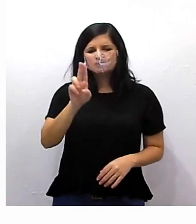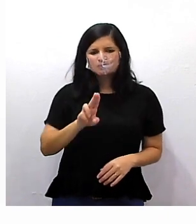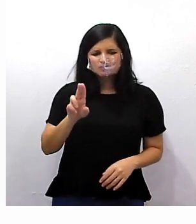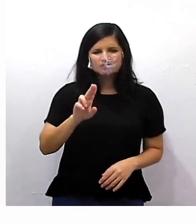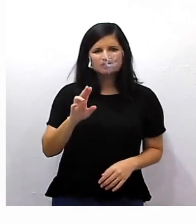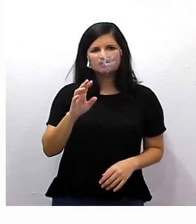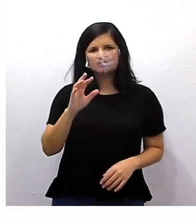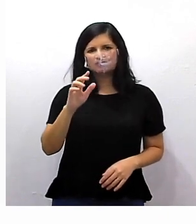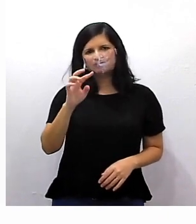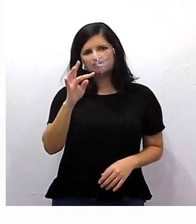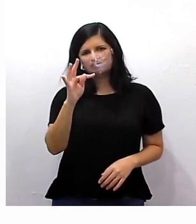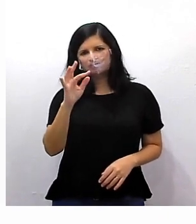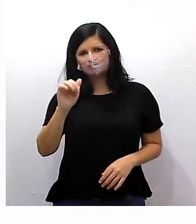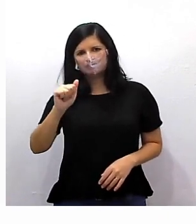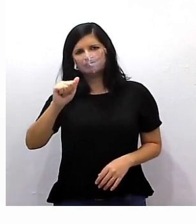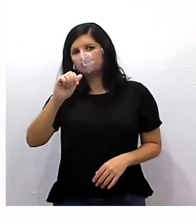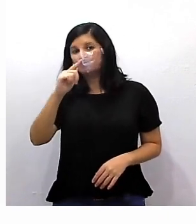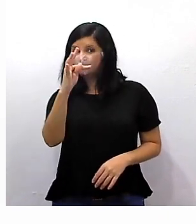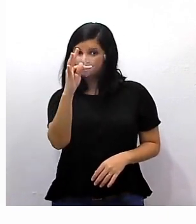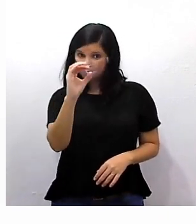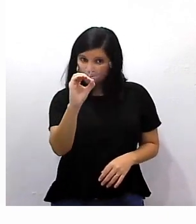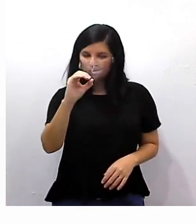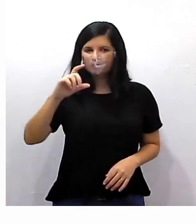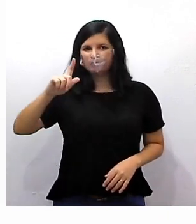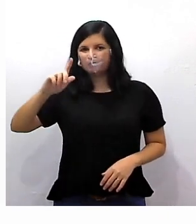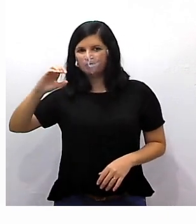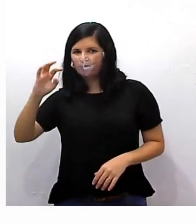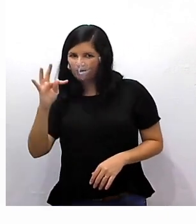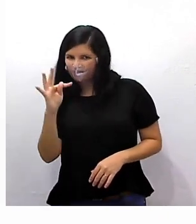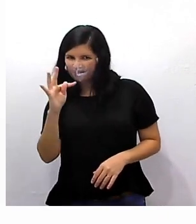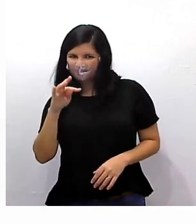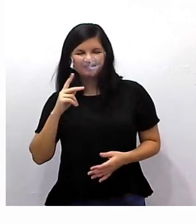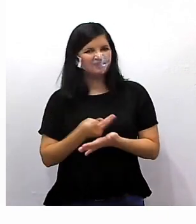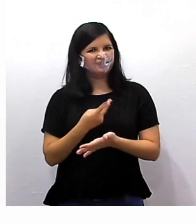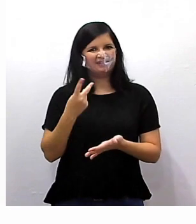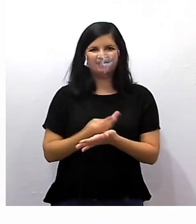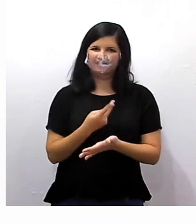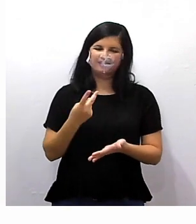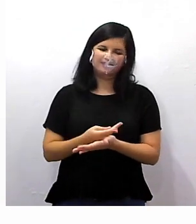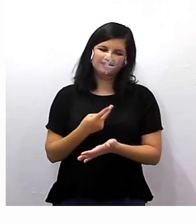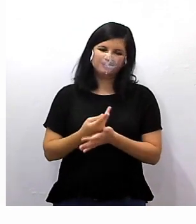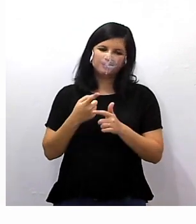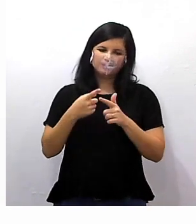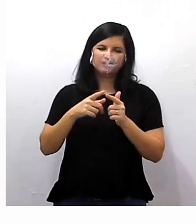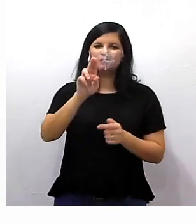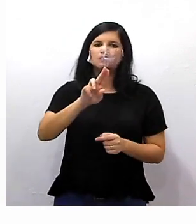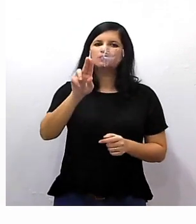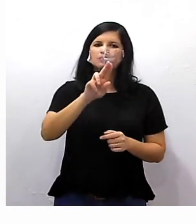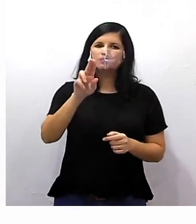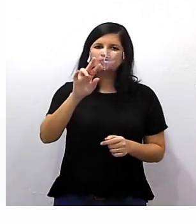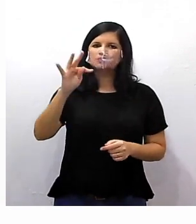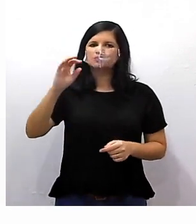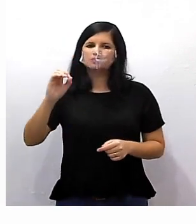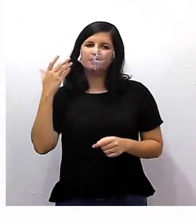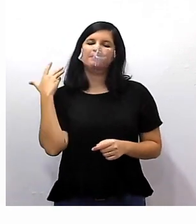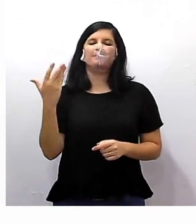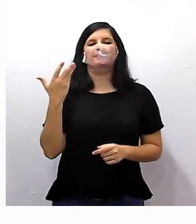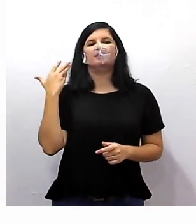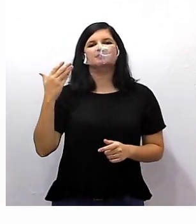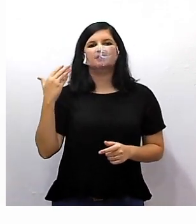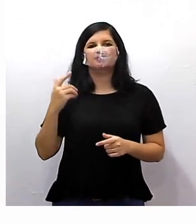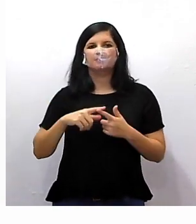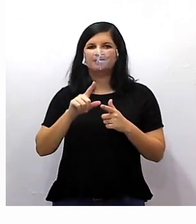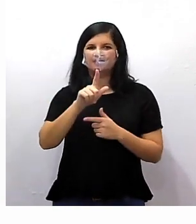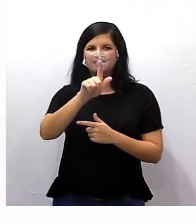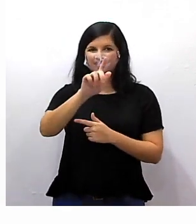to got up late in the morning. O que é que aconteceu na letra E? É errada, porque a gente tem lá o used to fazendo construção do passado, só que